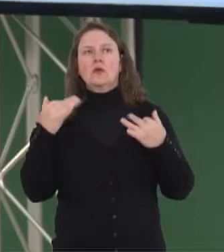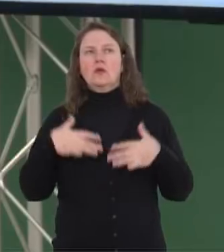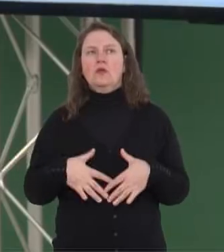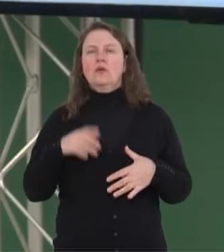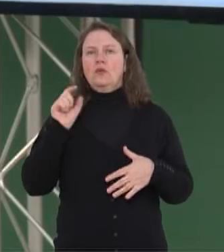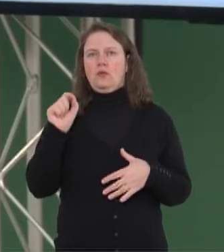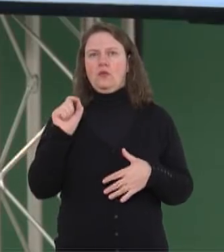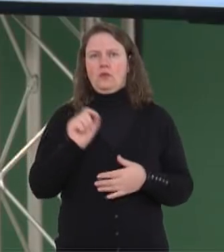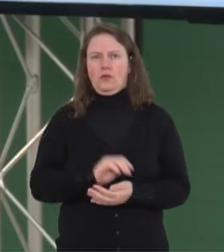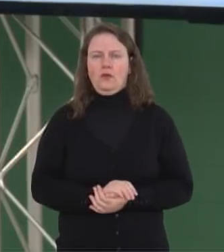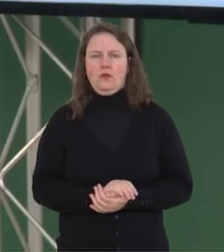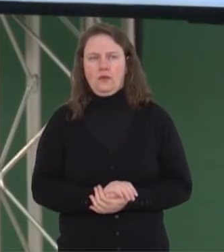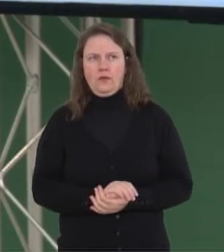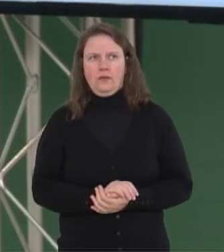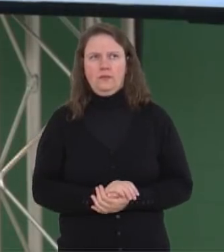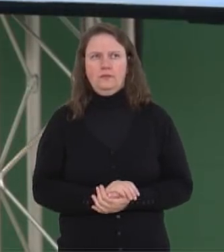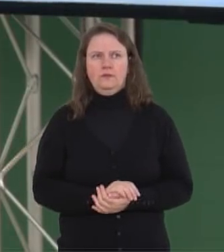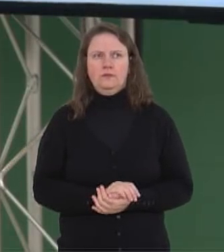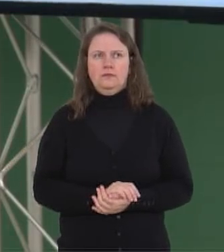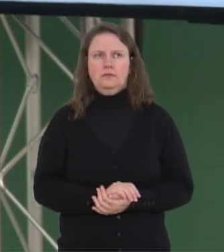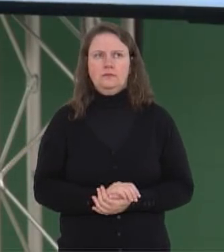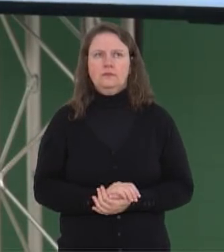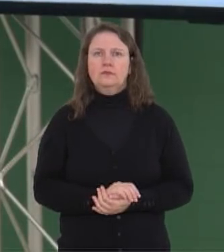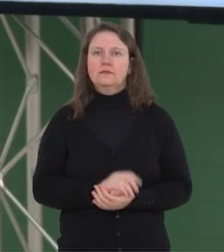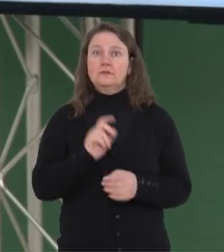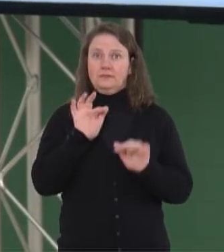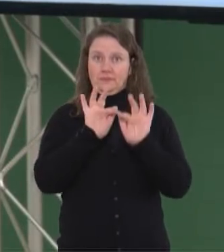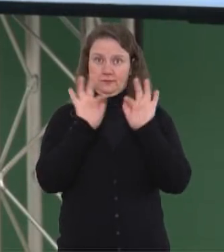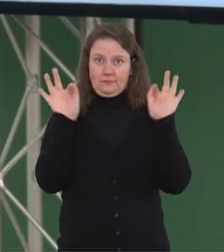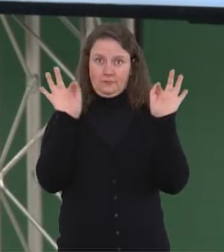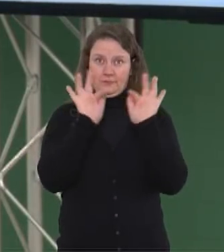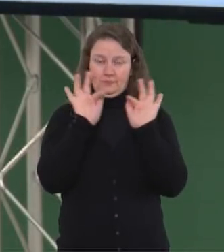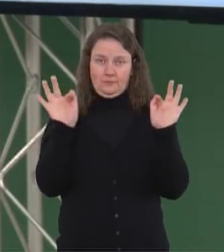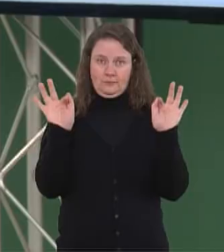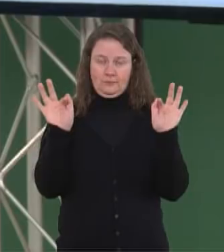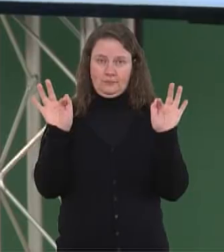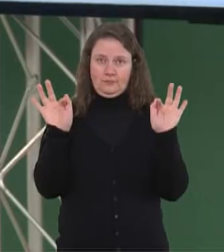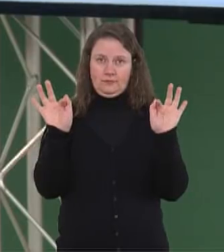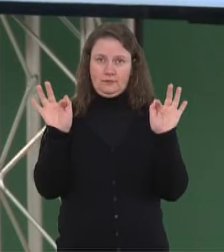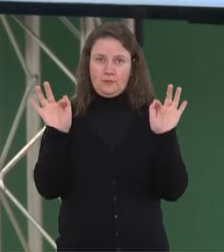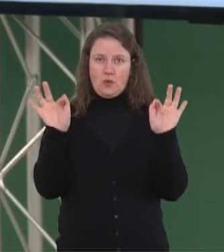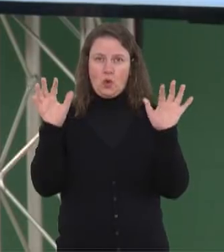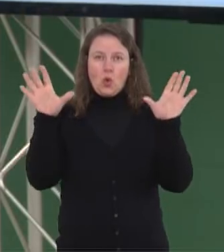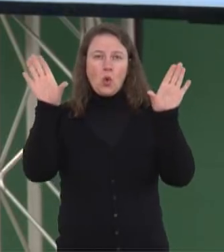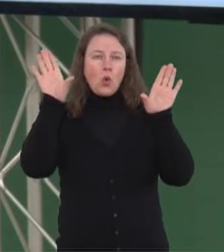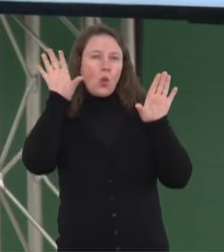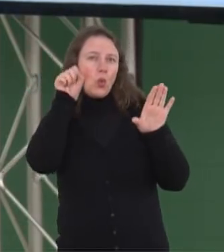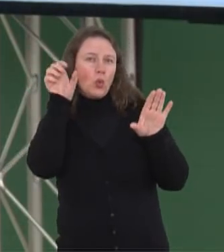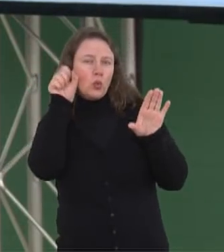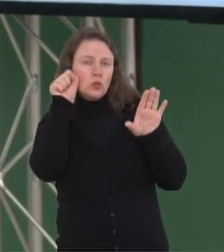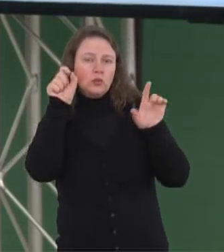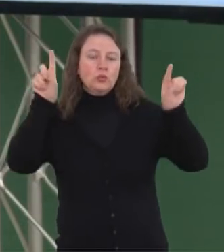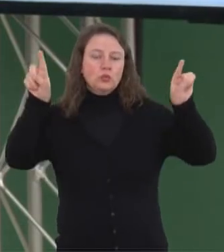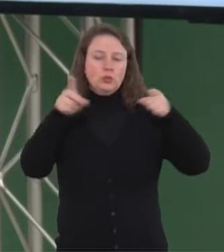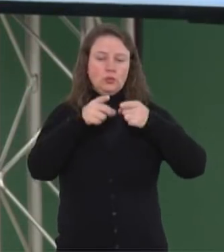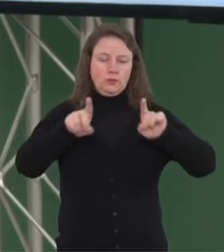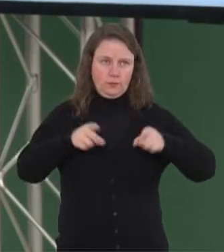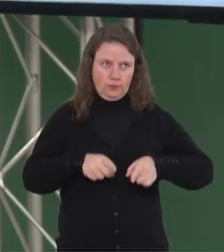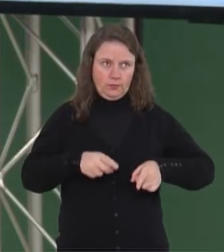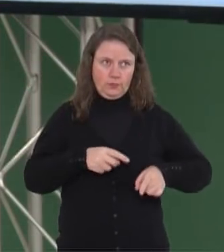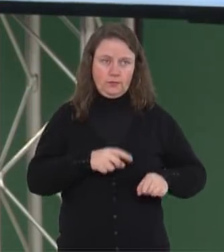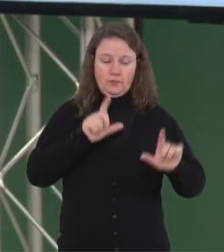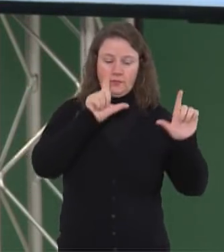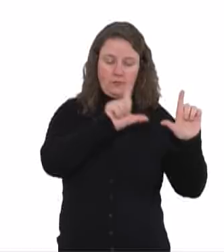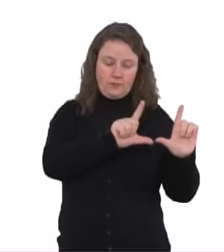a free activity is listening to music, ouvindo música. E esses